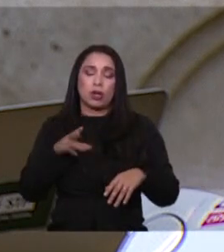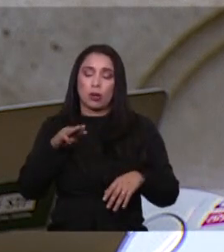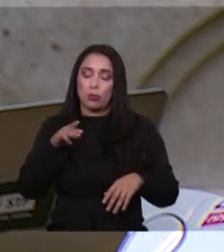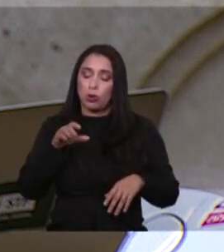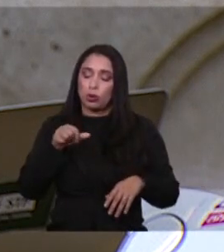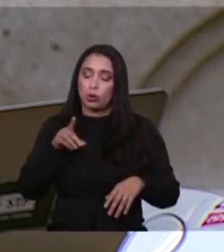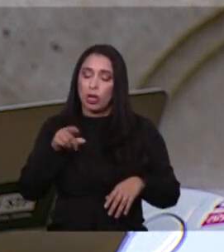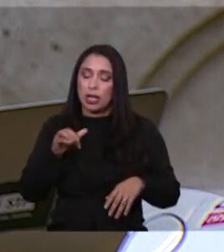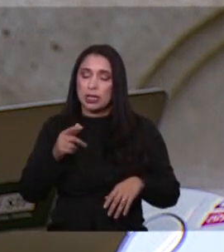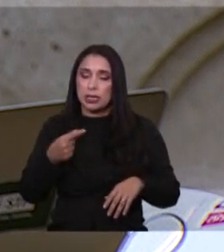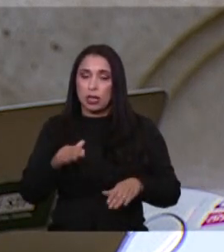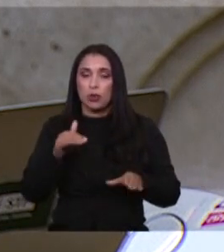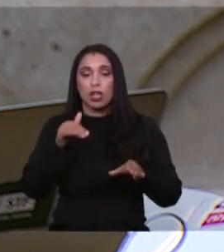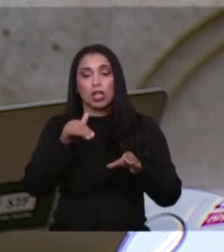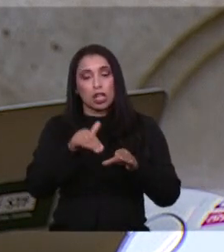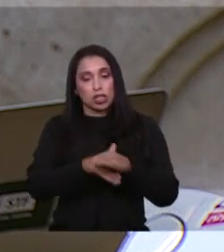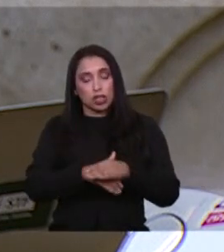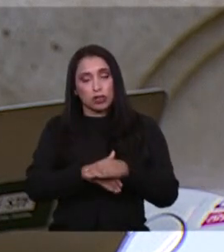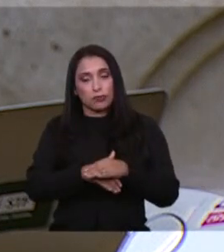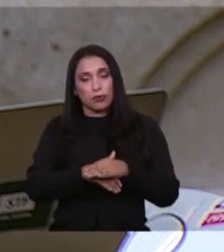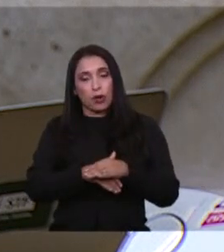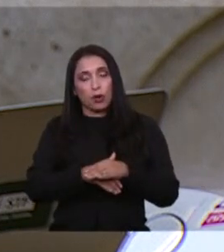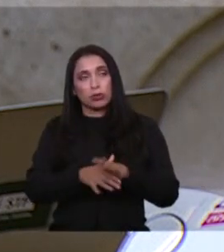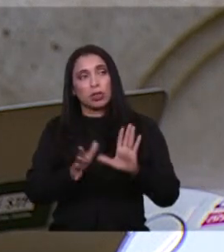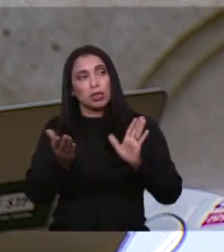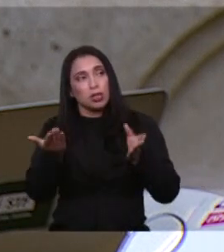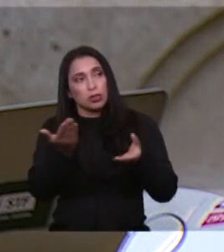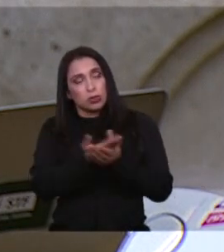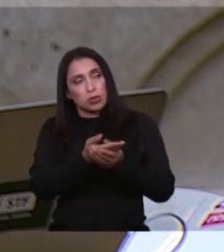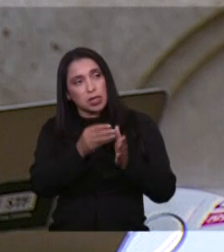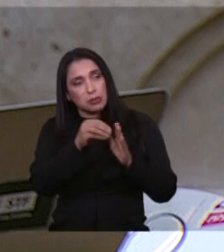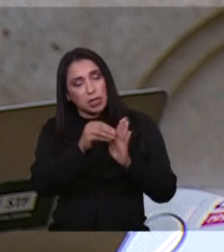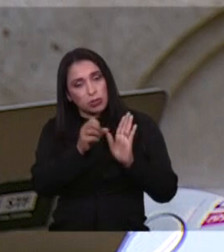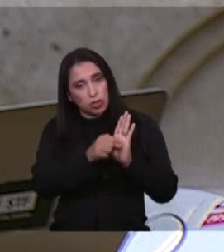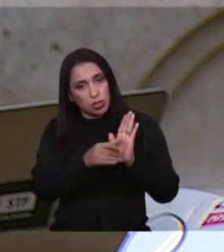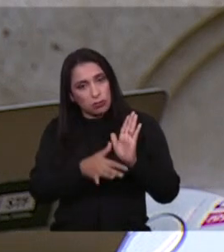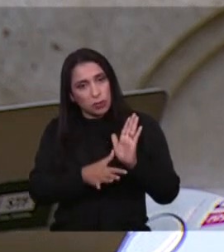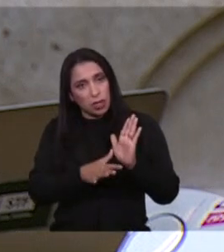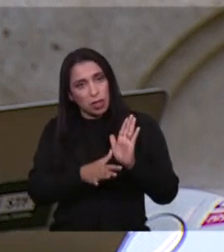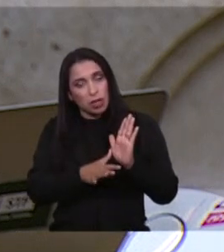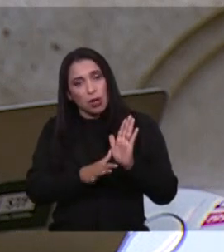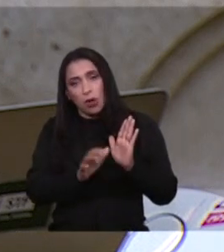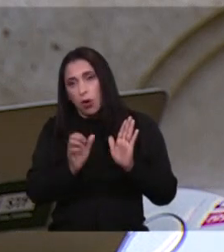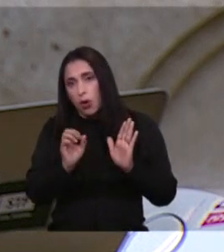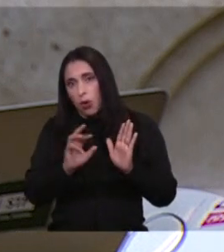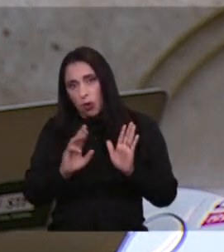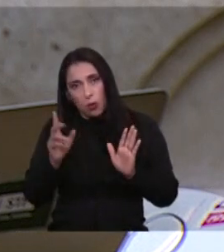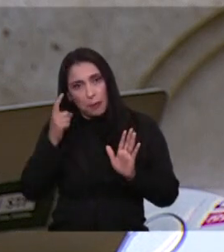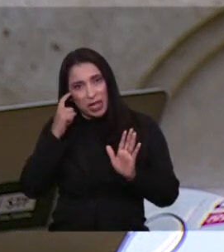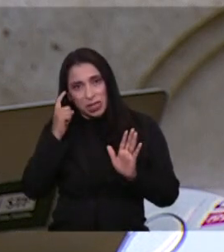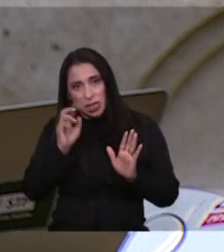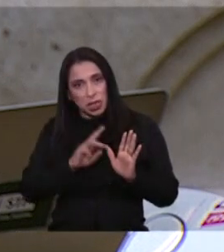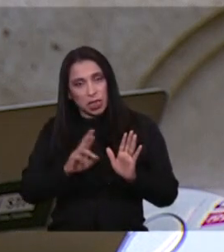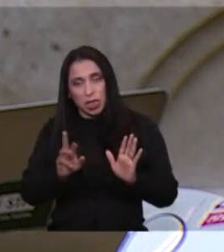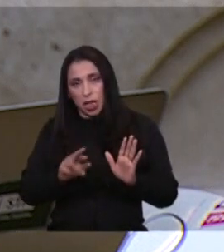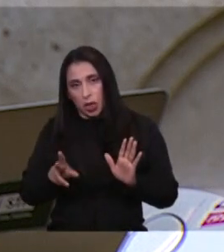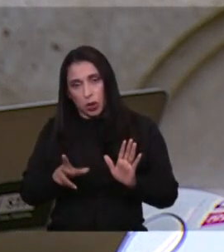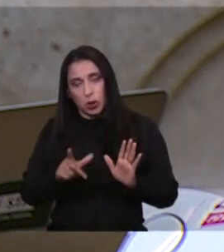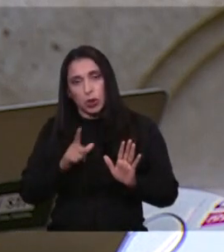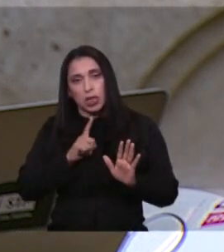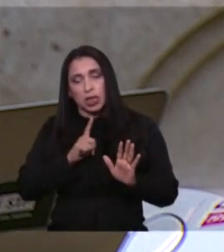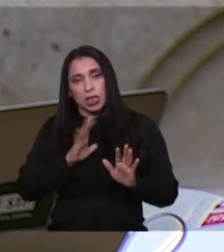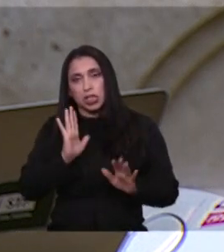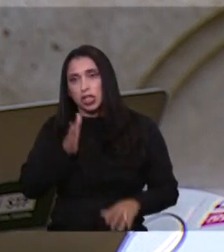votarmos em uma das linhas que nos embargos de declaração votamos, ou Vossa Excelência acha que, tendo